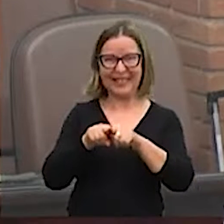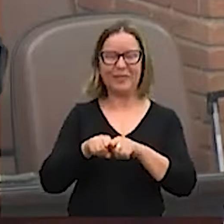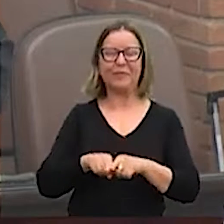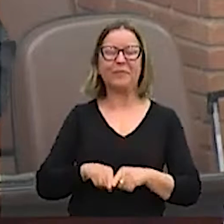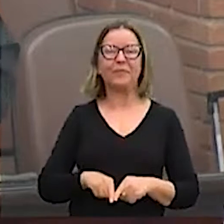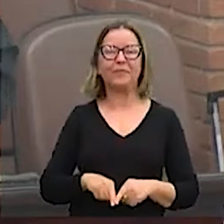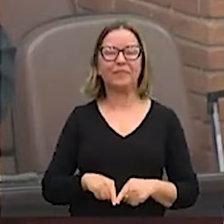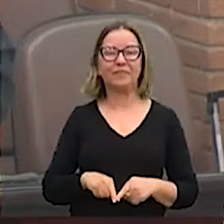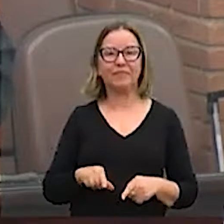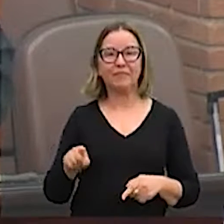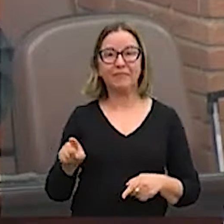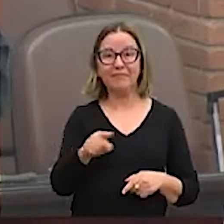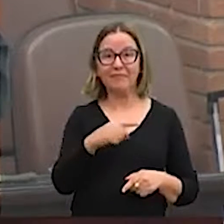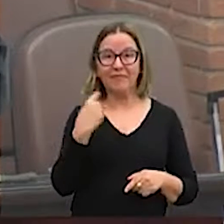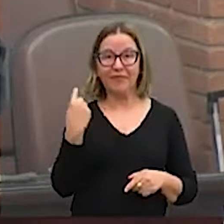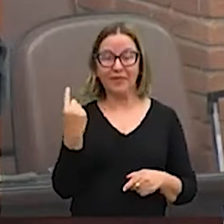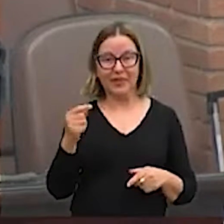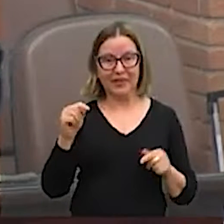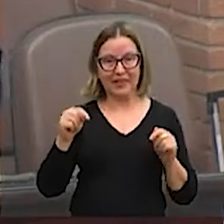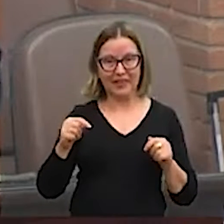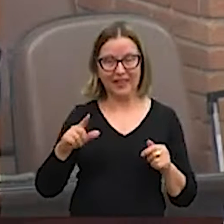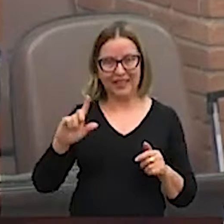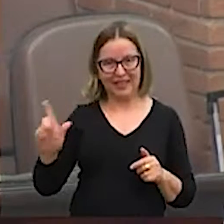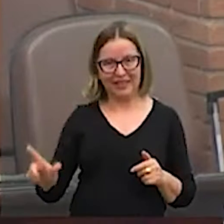Nós ainda estamos aqui em Londrina,